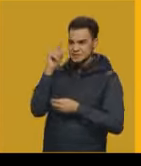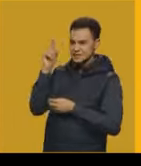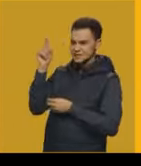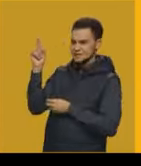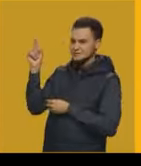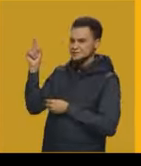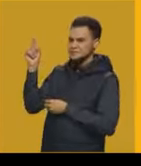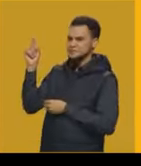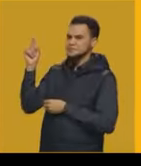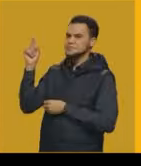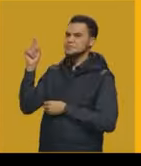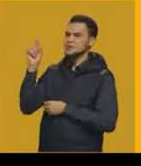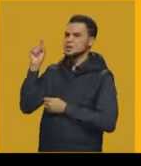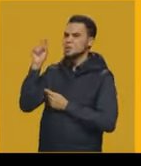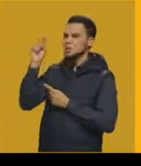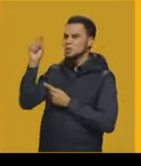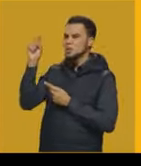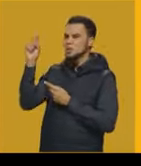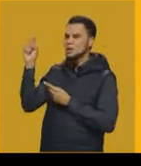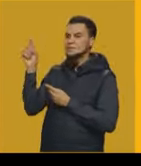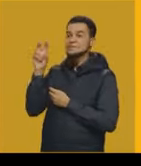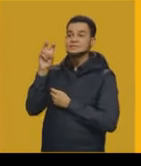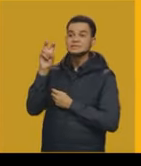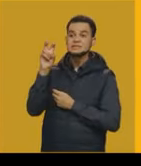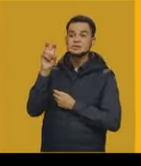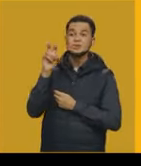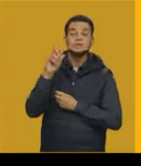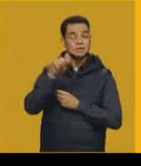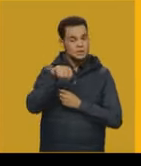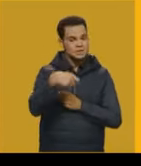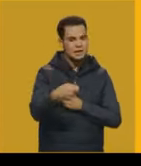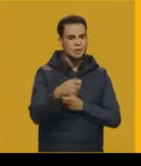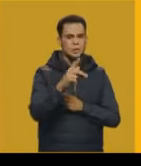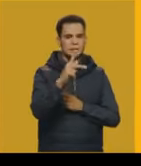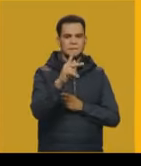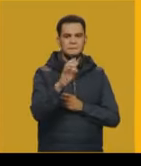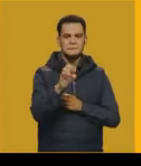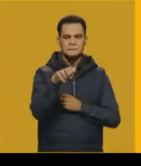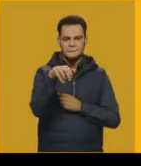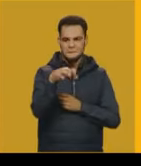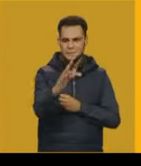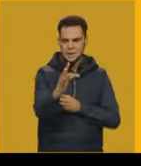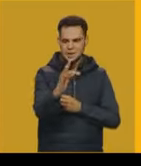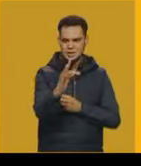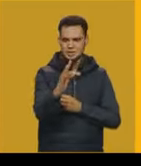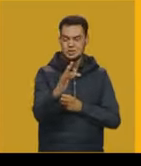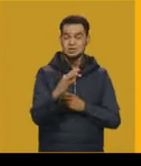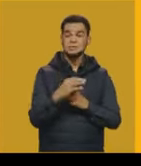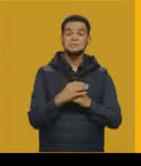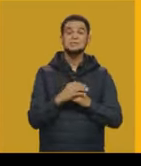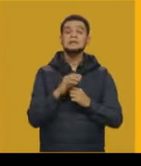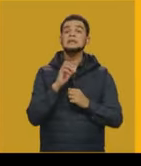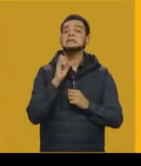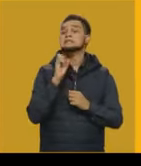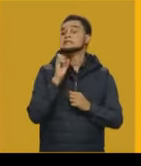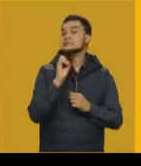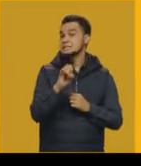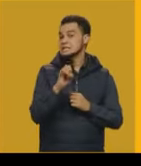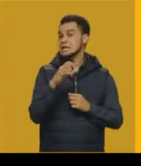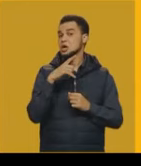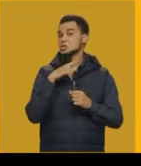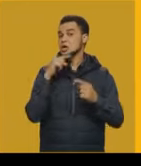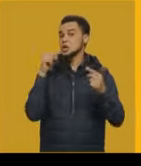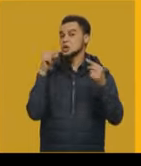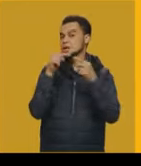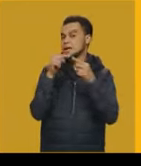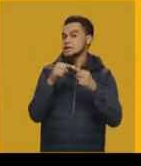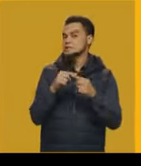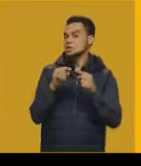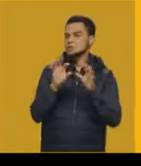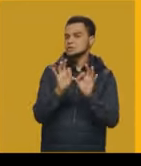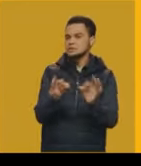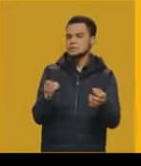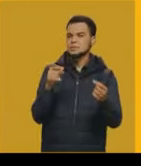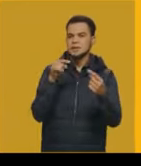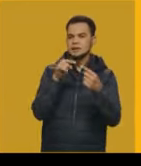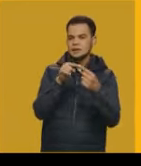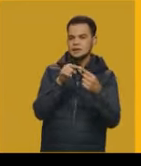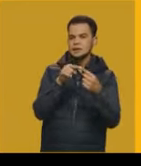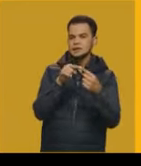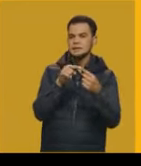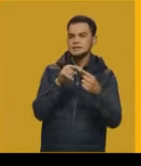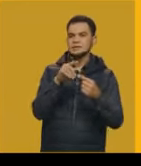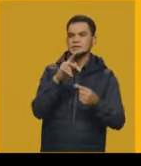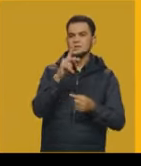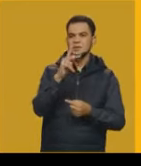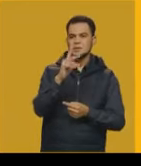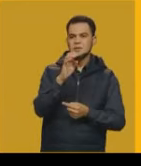é o pent. Se eu só tenho ligação simples, então eu preciso do intermediário an. Então,